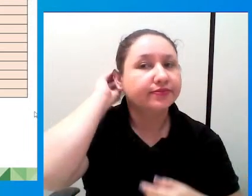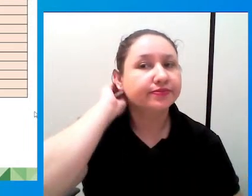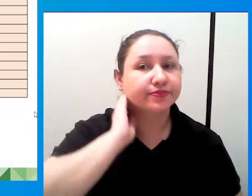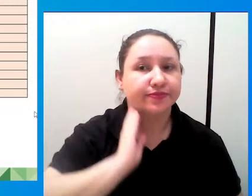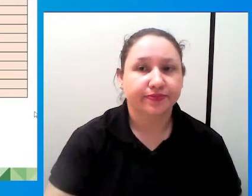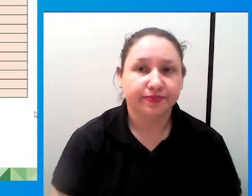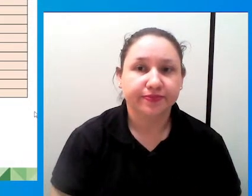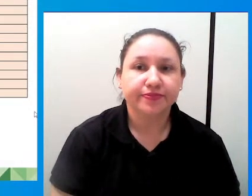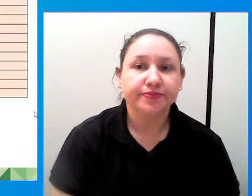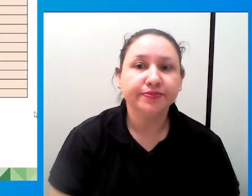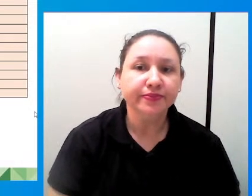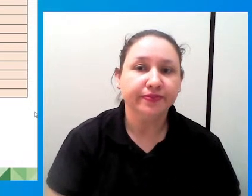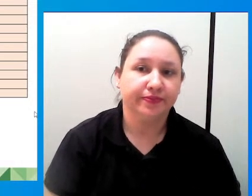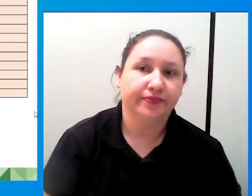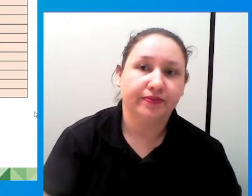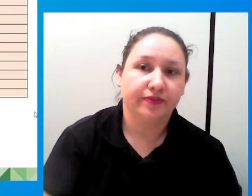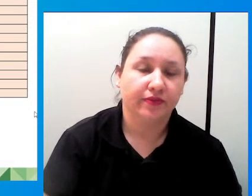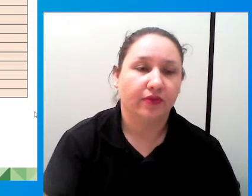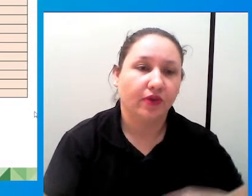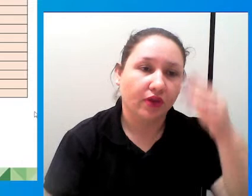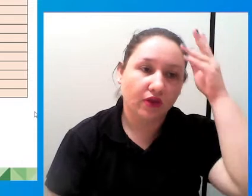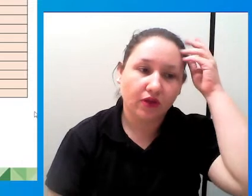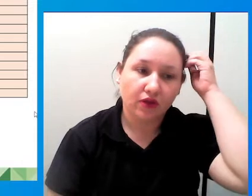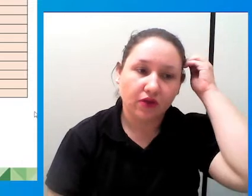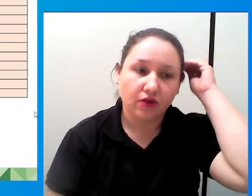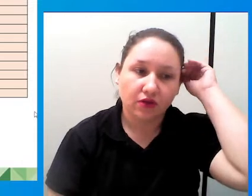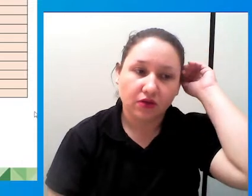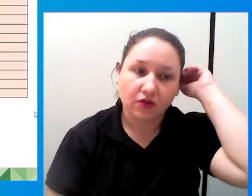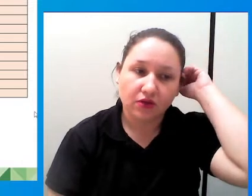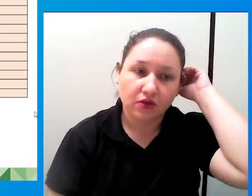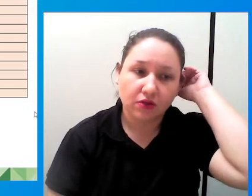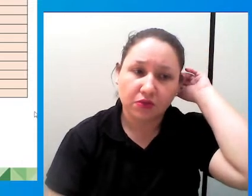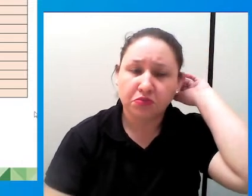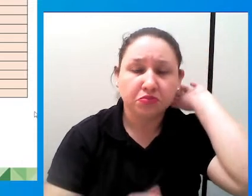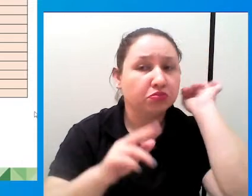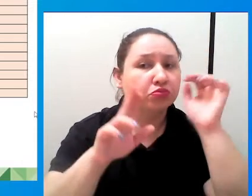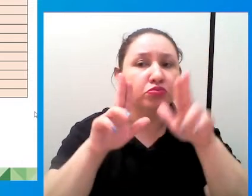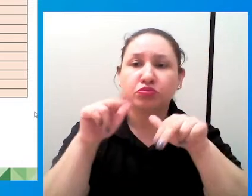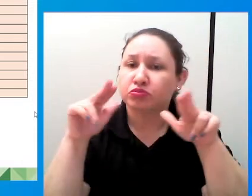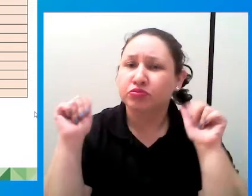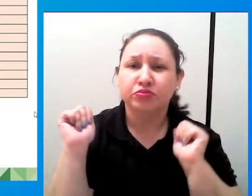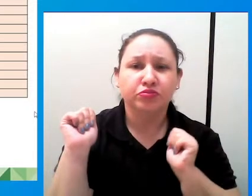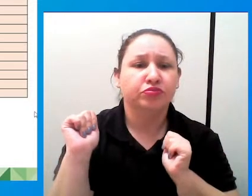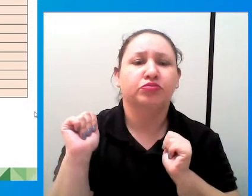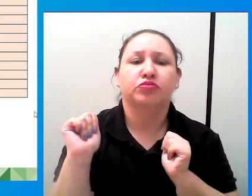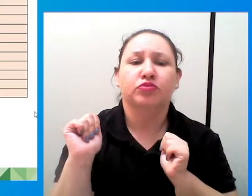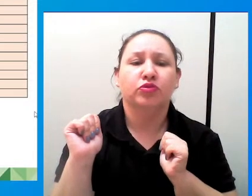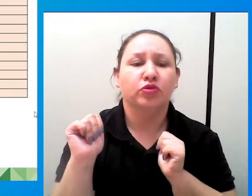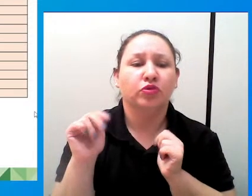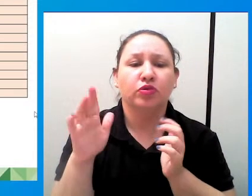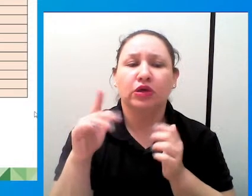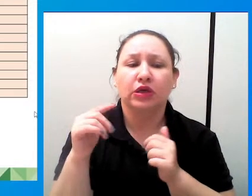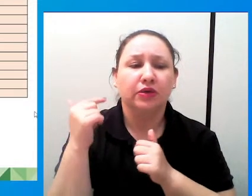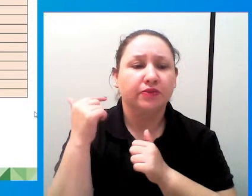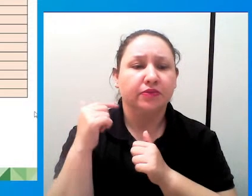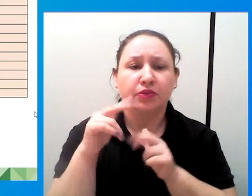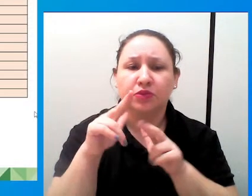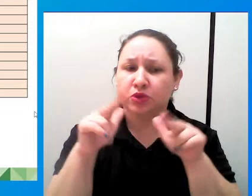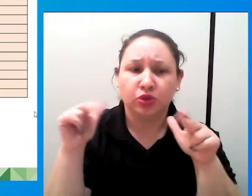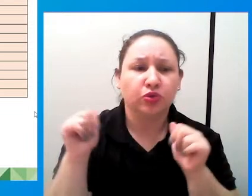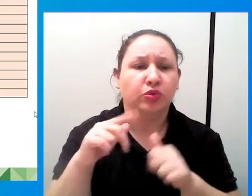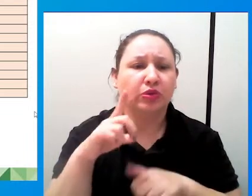Ensino, a Ignews e toda a sua equipe, nunca apresentou nenhuma resistência quanto